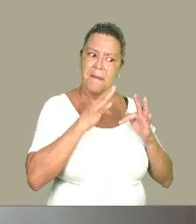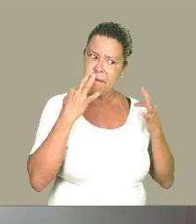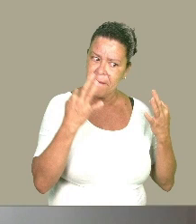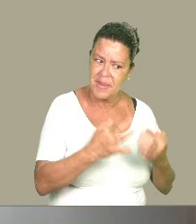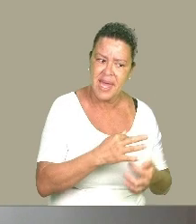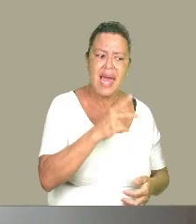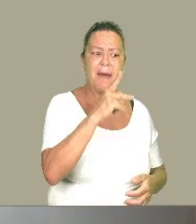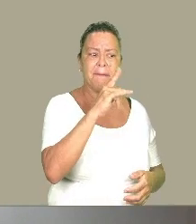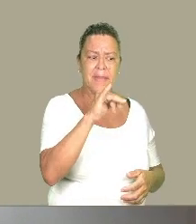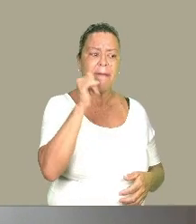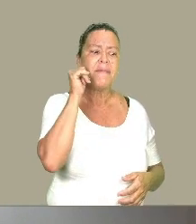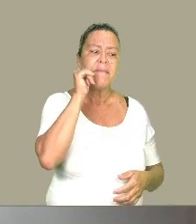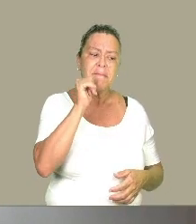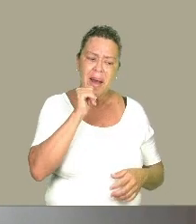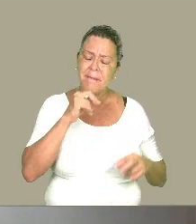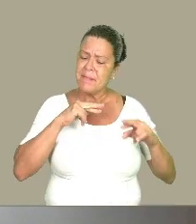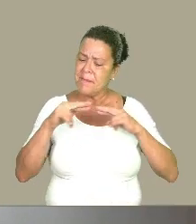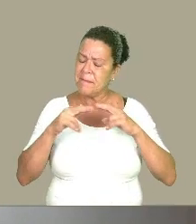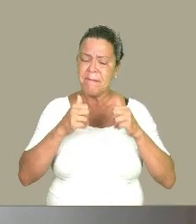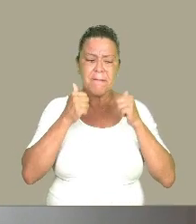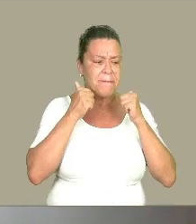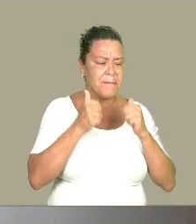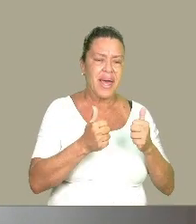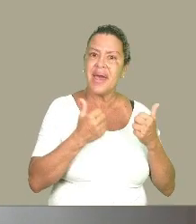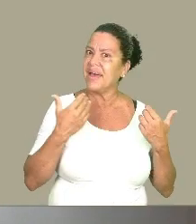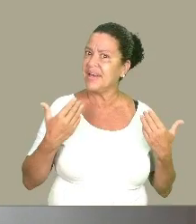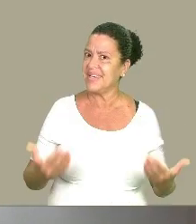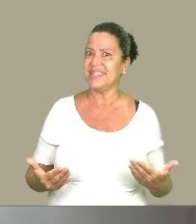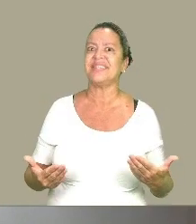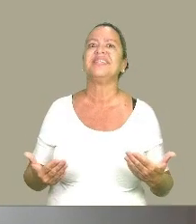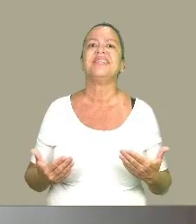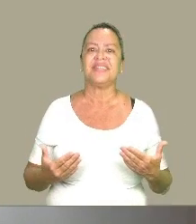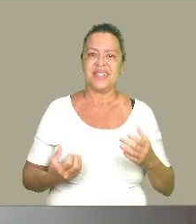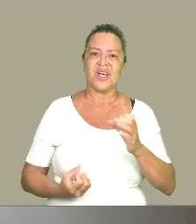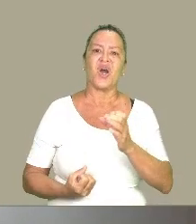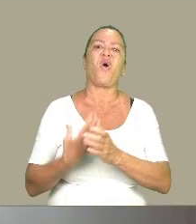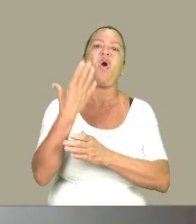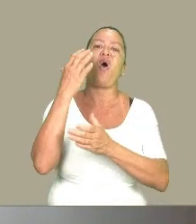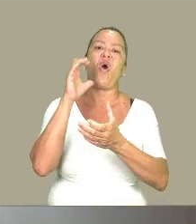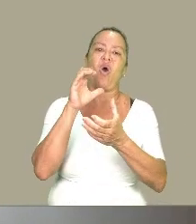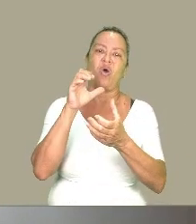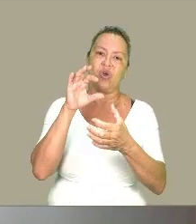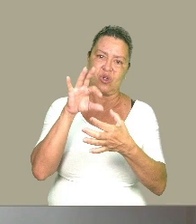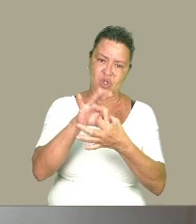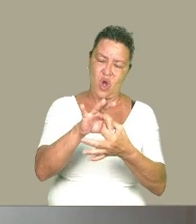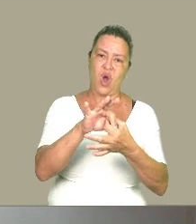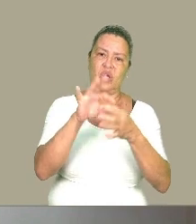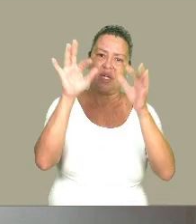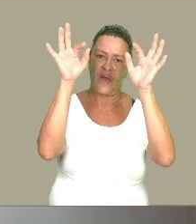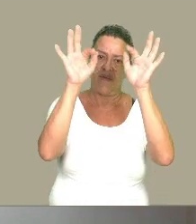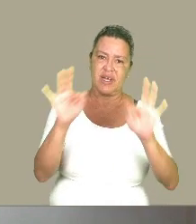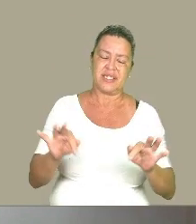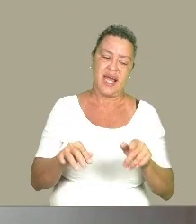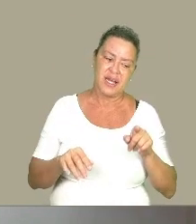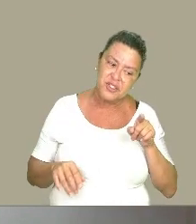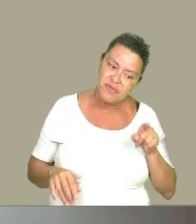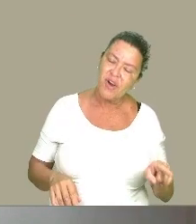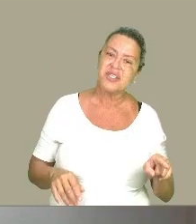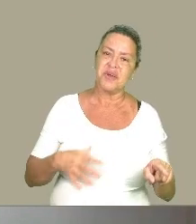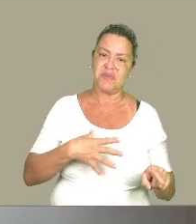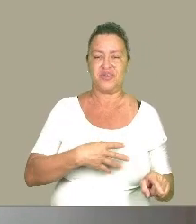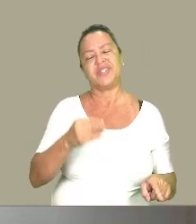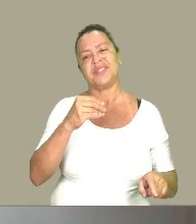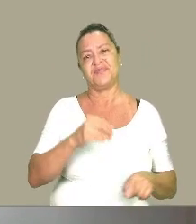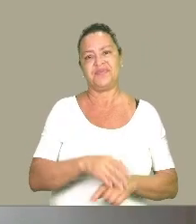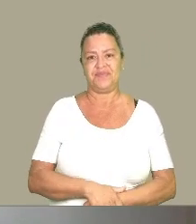conseguimos nos relacionar muito bem e nós vamos construir conjuntamente a felicidade de vocês, nossos